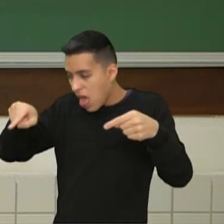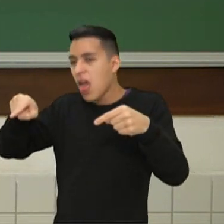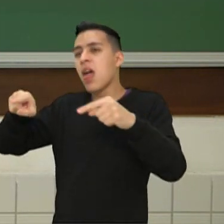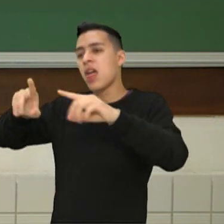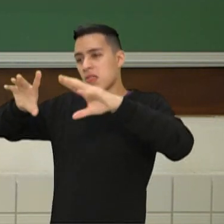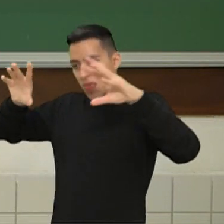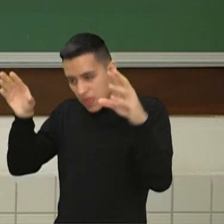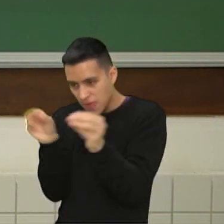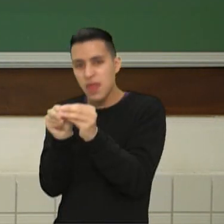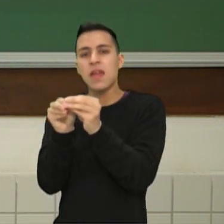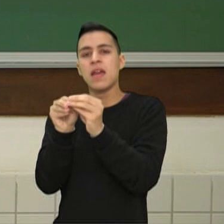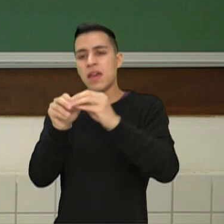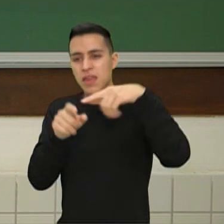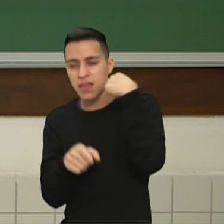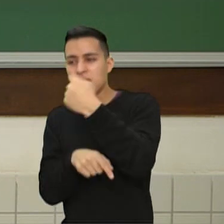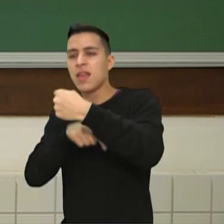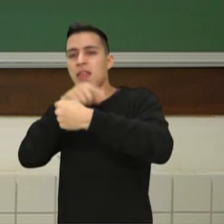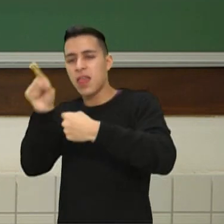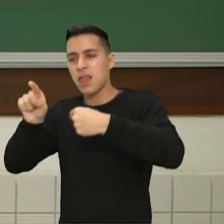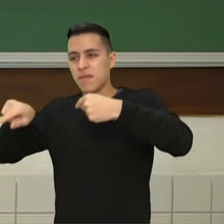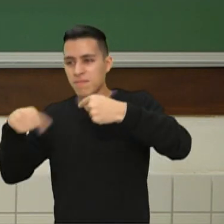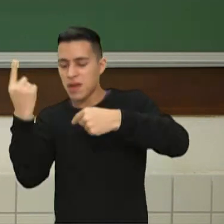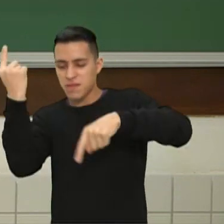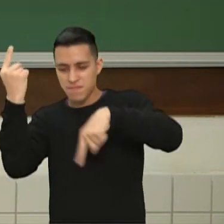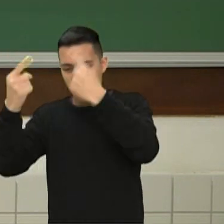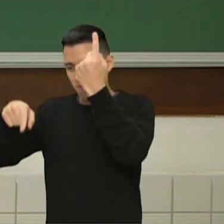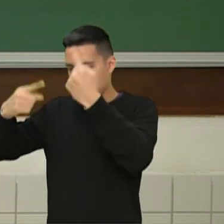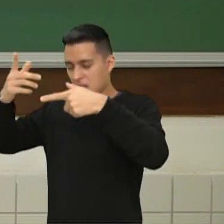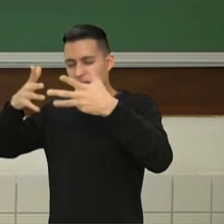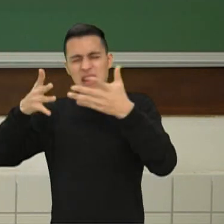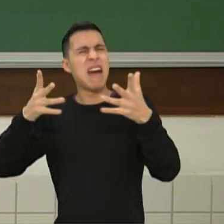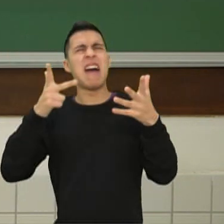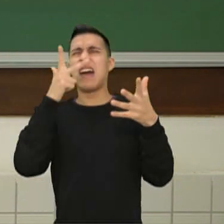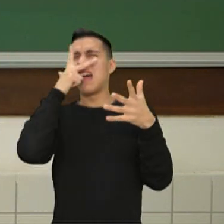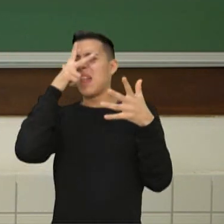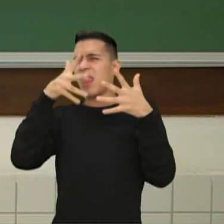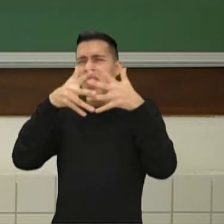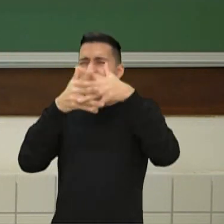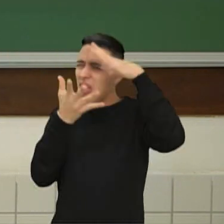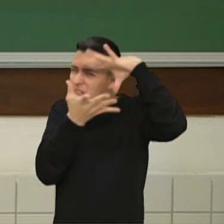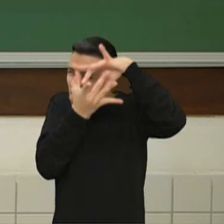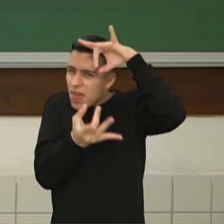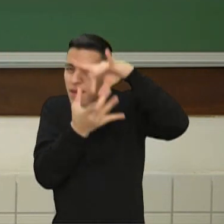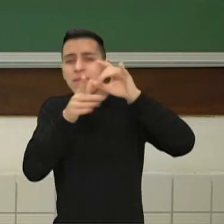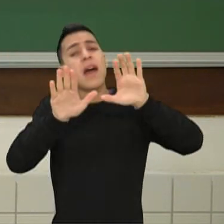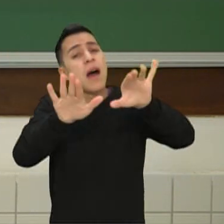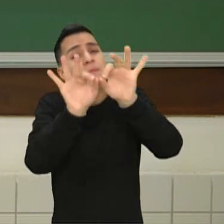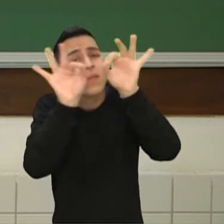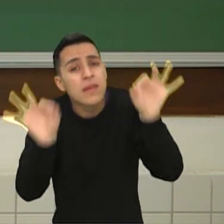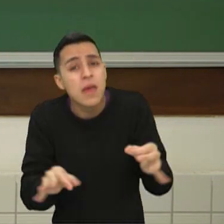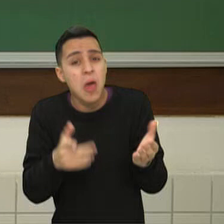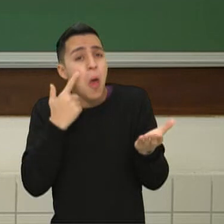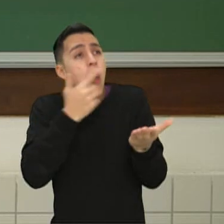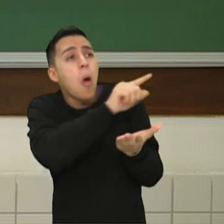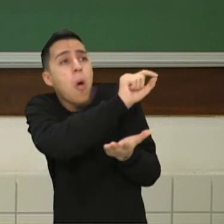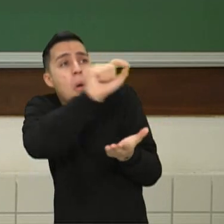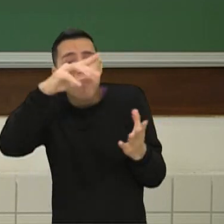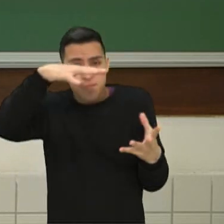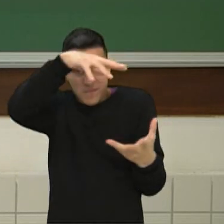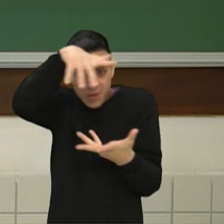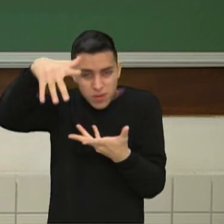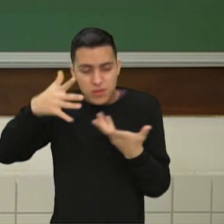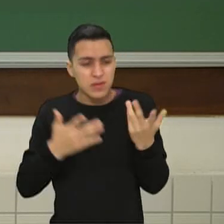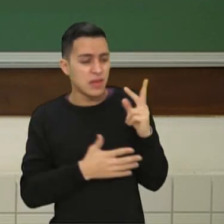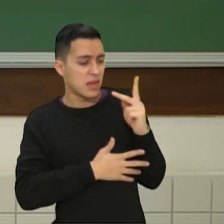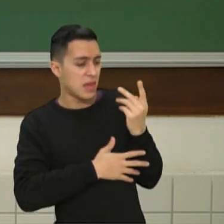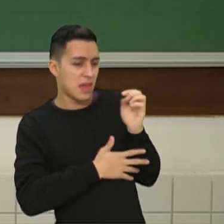outra antítese e assim por diante. Né, professor, muito abstrato, está muito complicado. Calma, é bem simples, é só você olhar para o mundo ao seu redor. O Hegel vai dizer